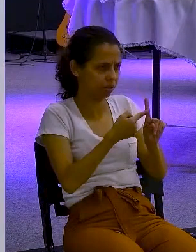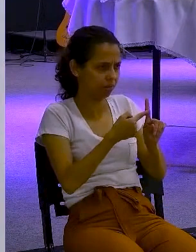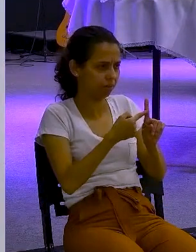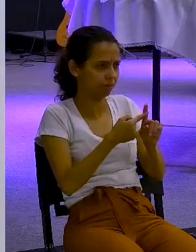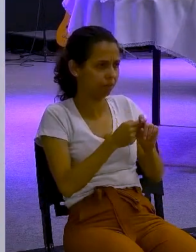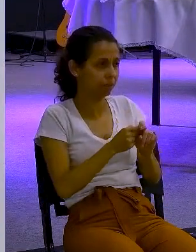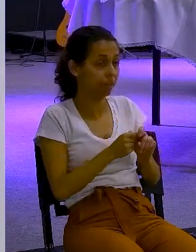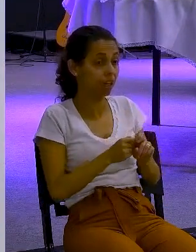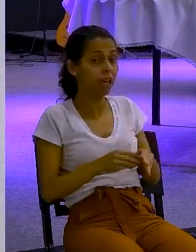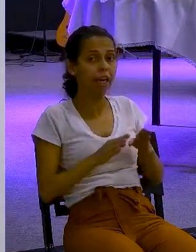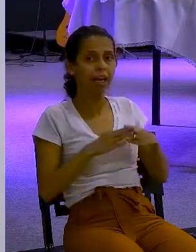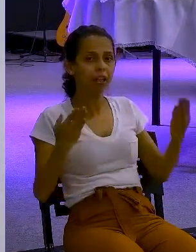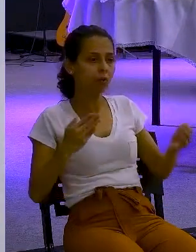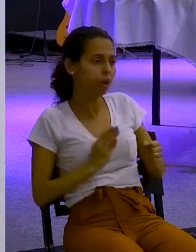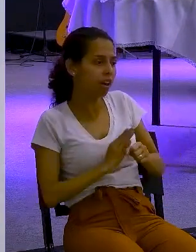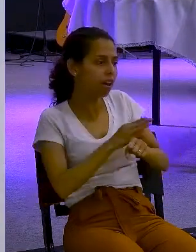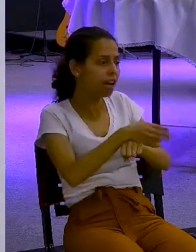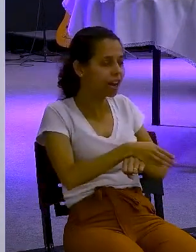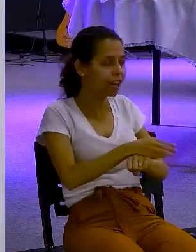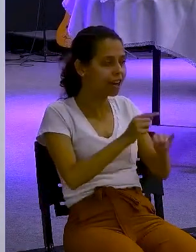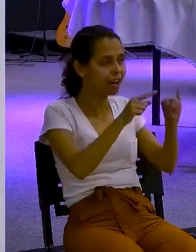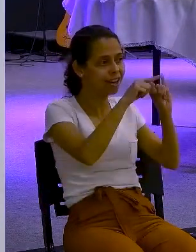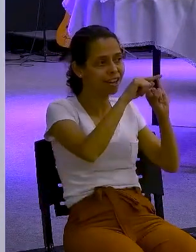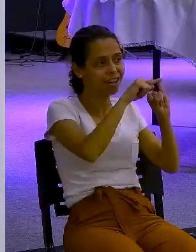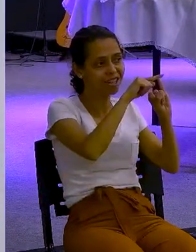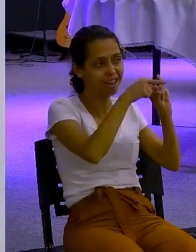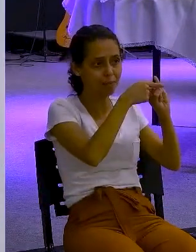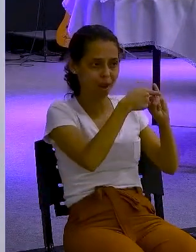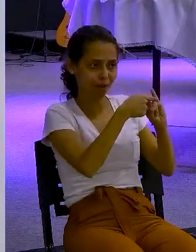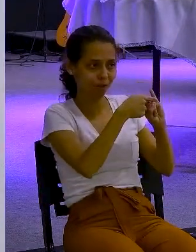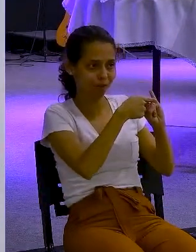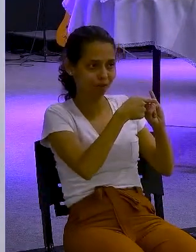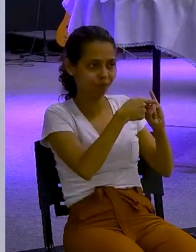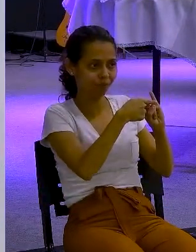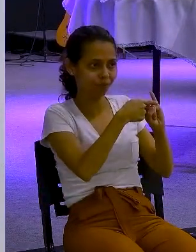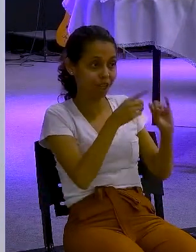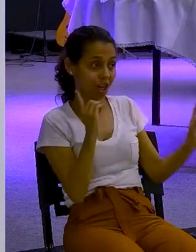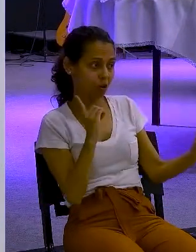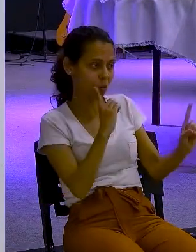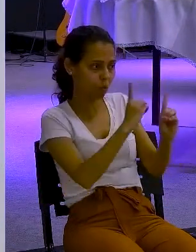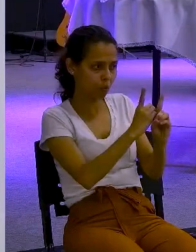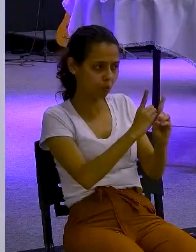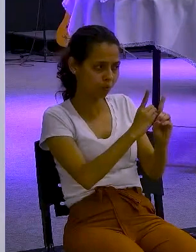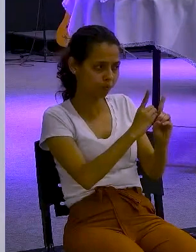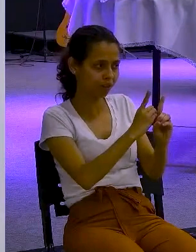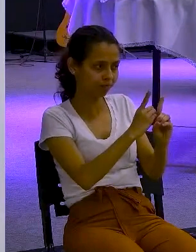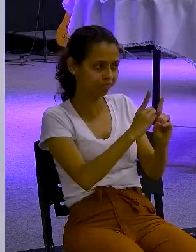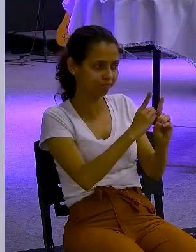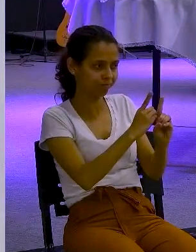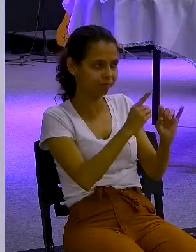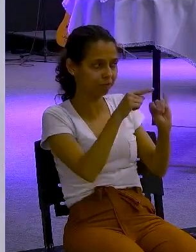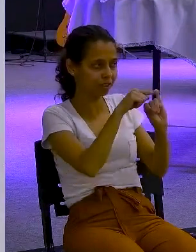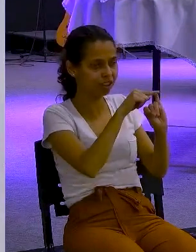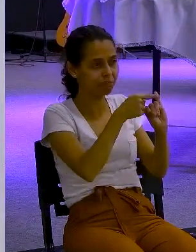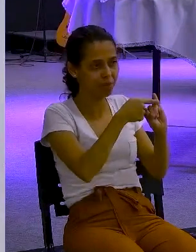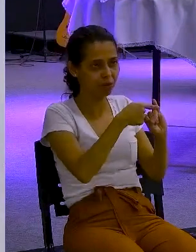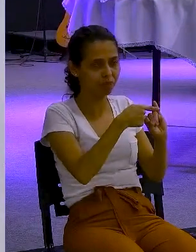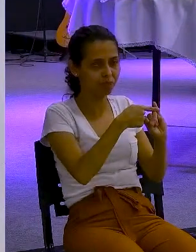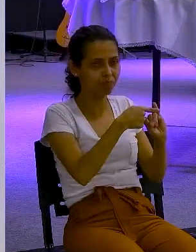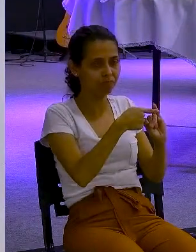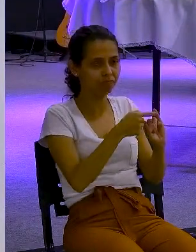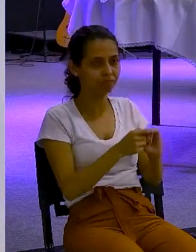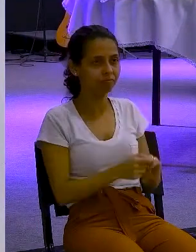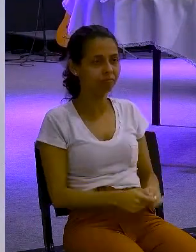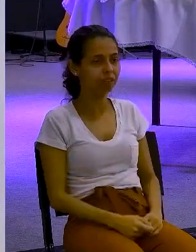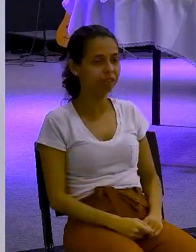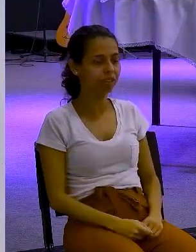na casa de Isabel, sua parenta, porque o Senhor havia dito isso a ela.